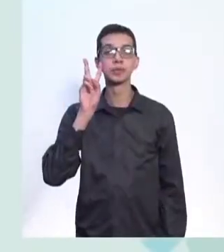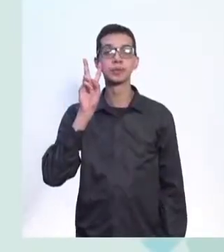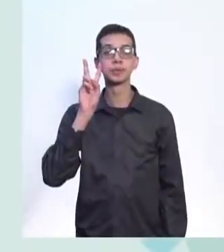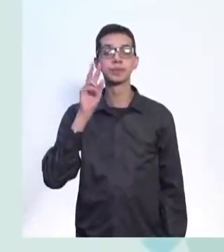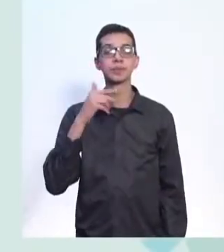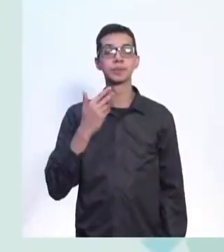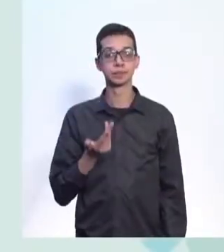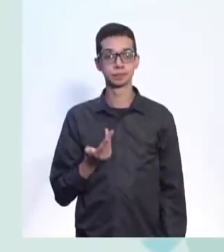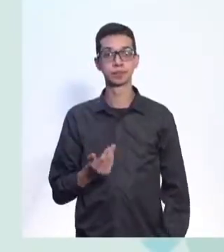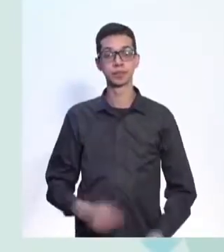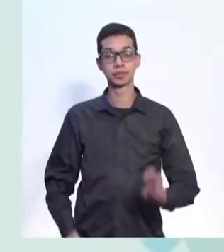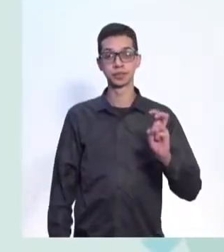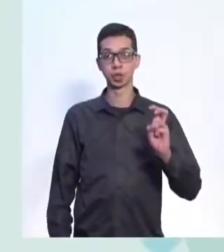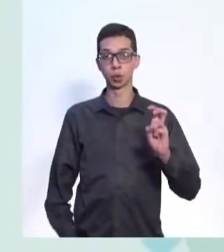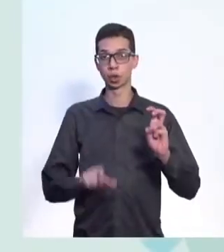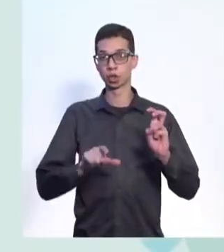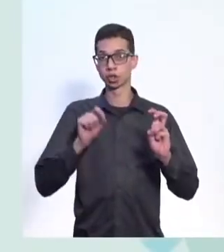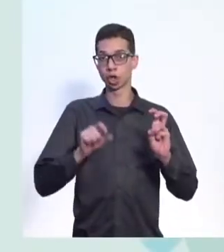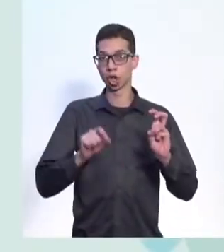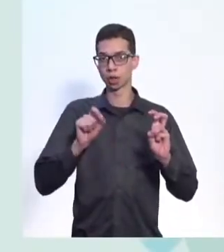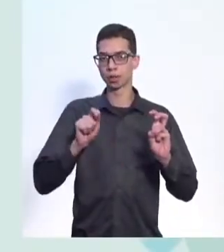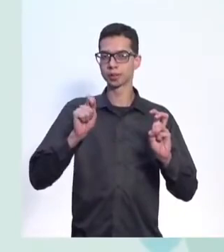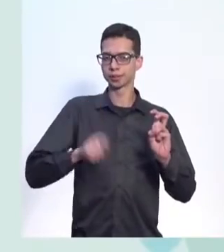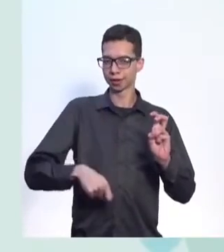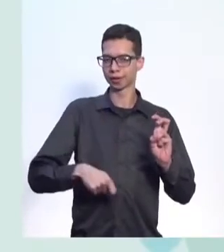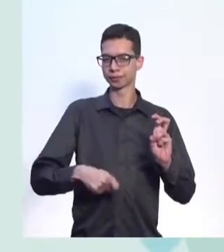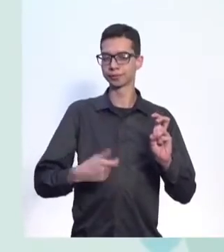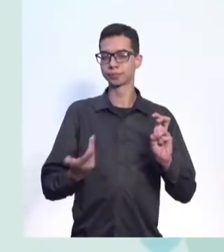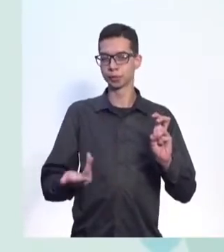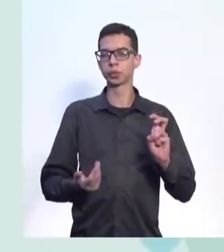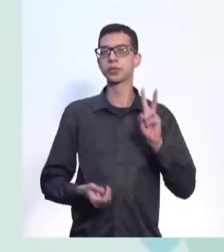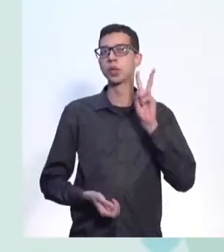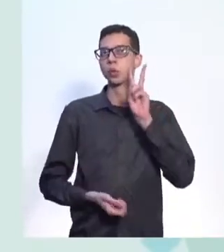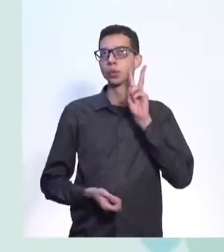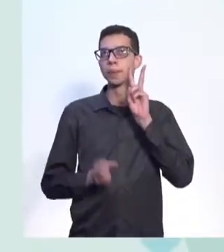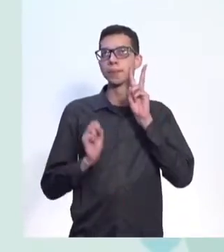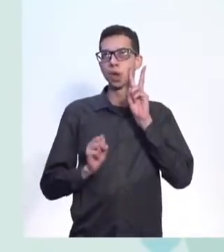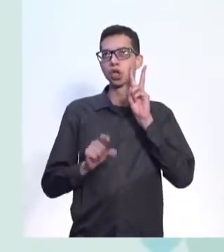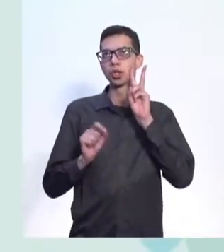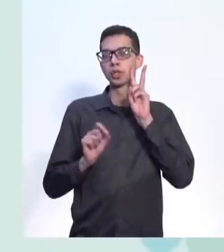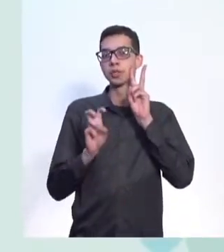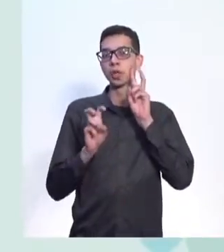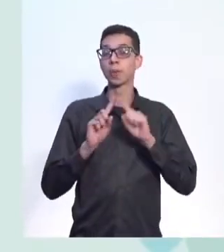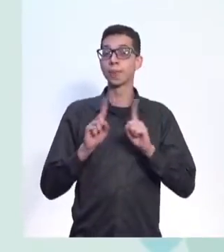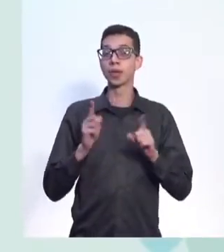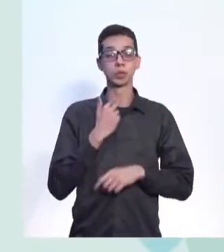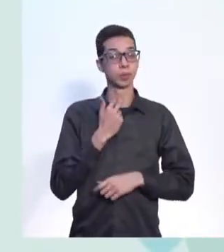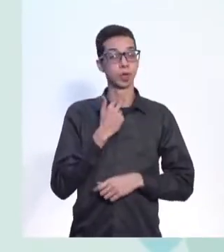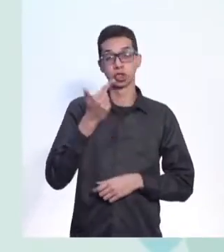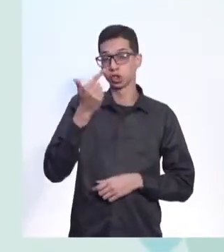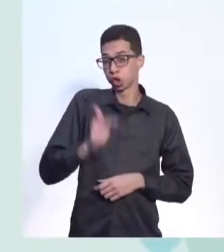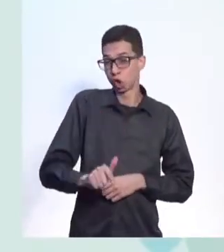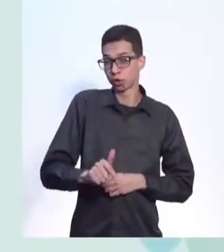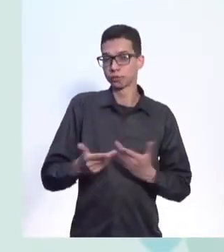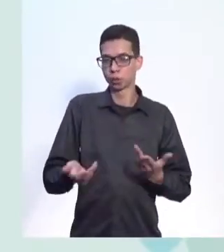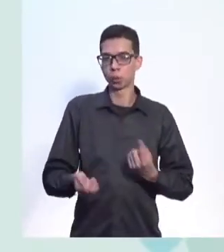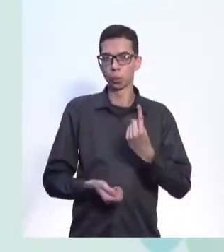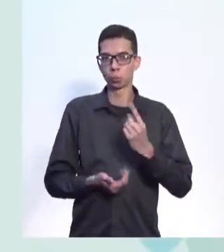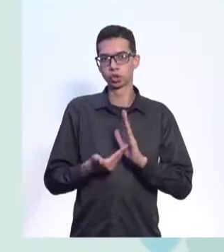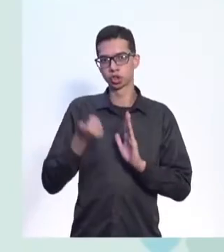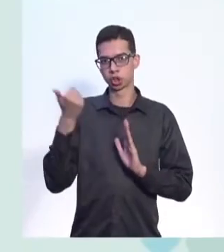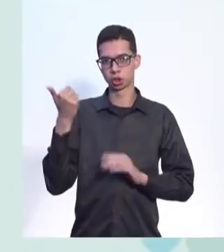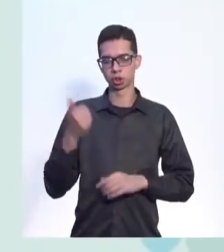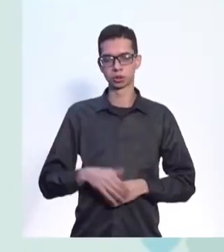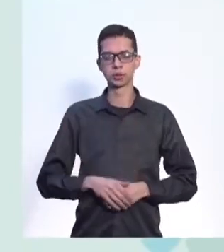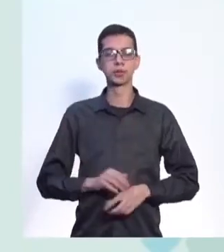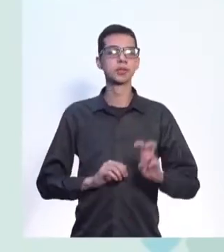5 opções. Então, eu vou ter 5 na segunda-feira. Mas não pode repetir, então eu tenho que tirar 1 do total. 5